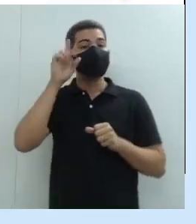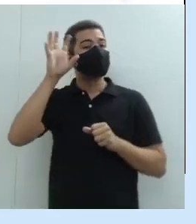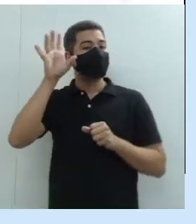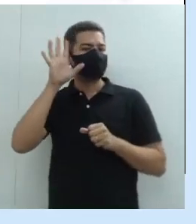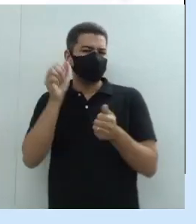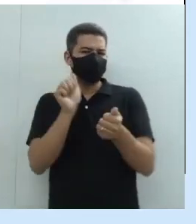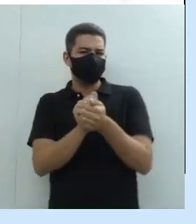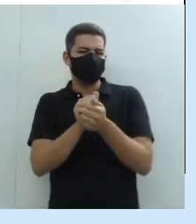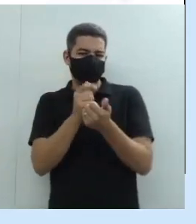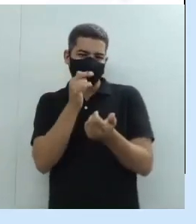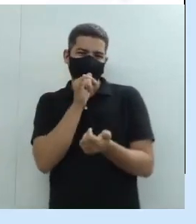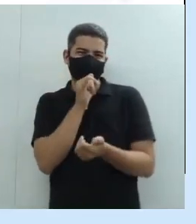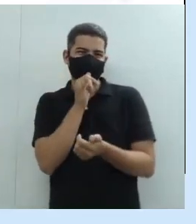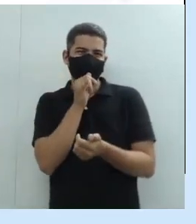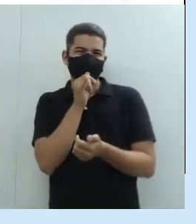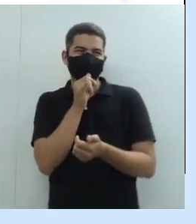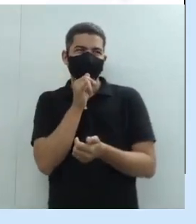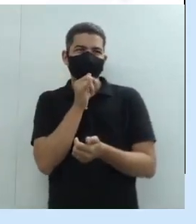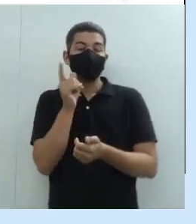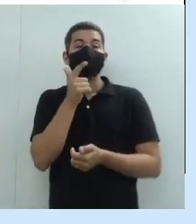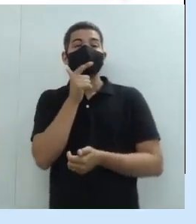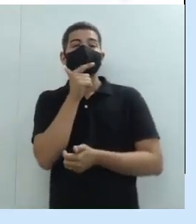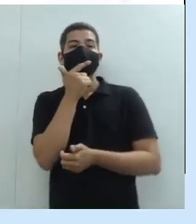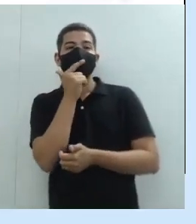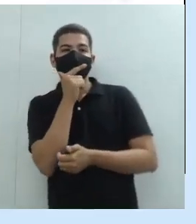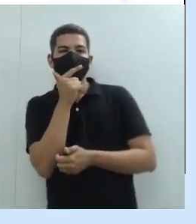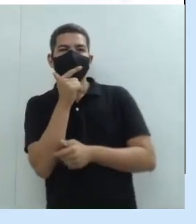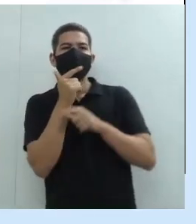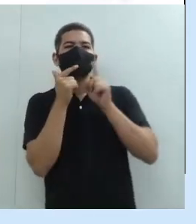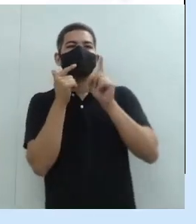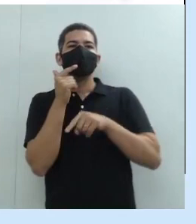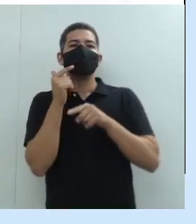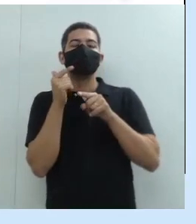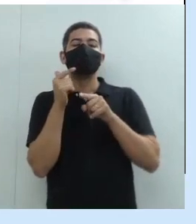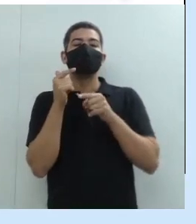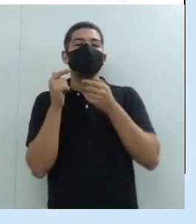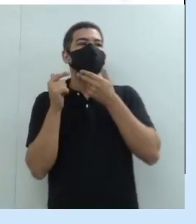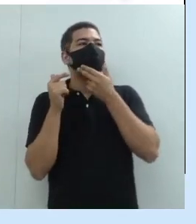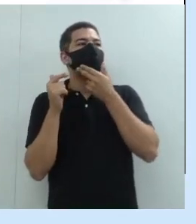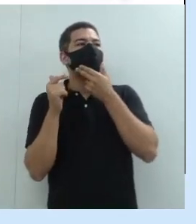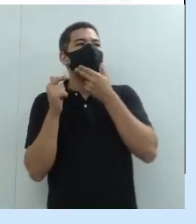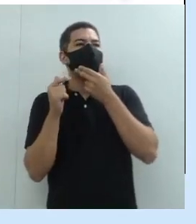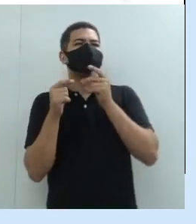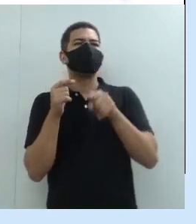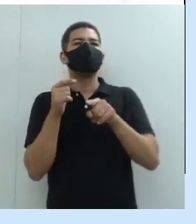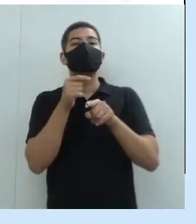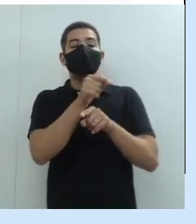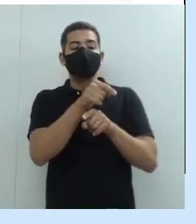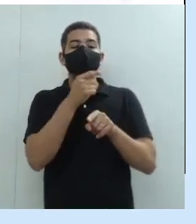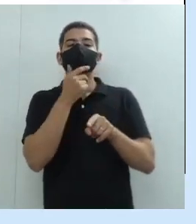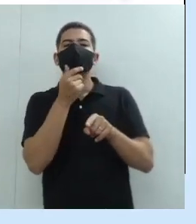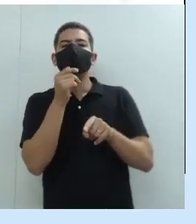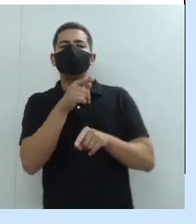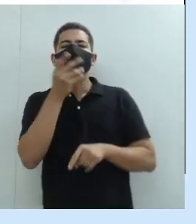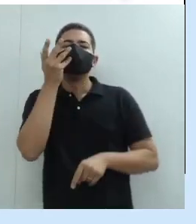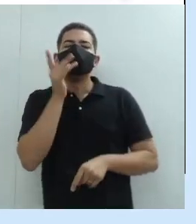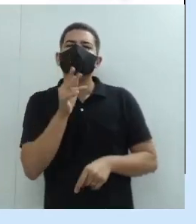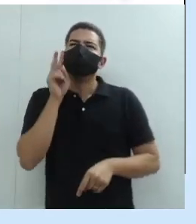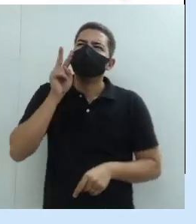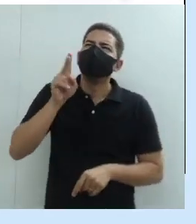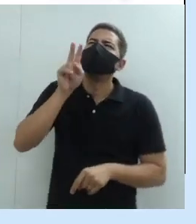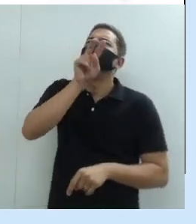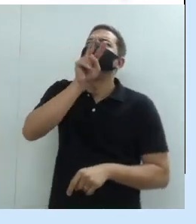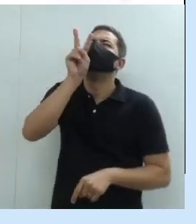junto comigo. O humor presente aí é exatamente a não compreensão do